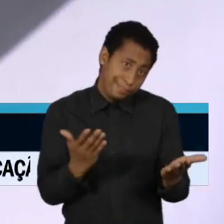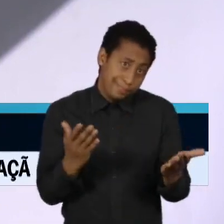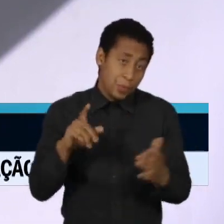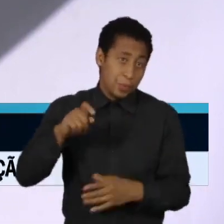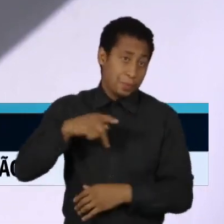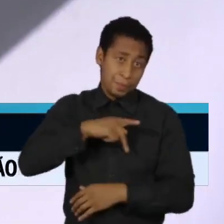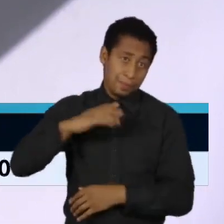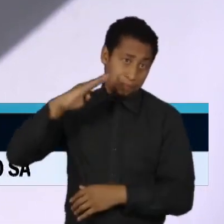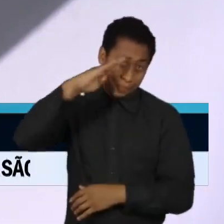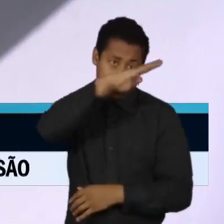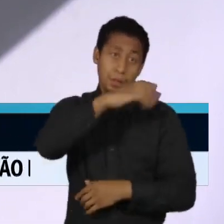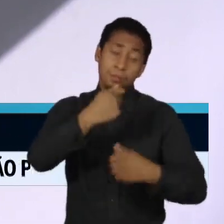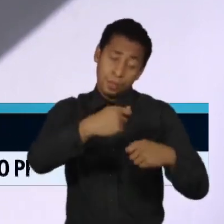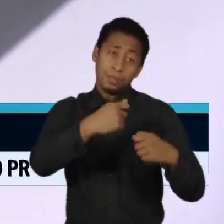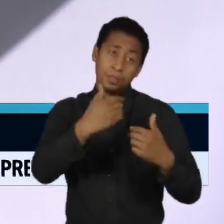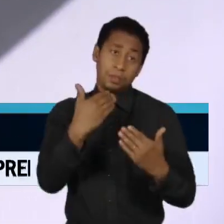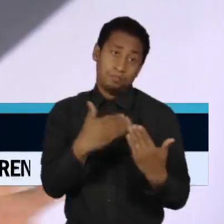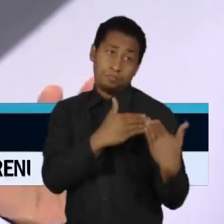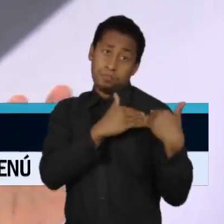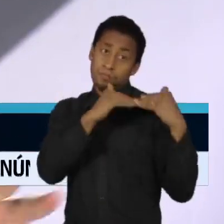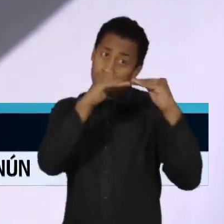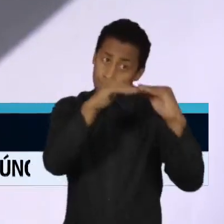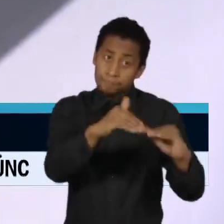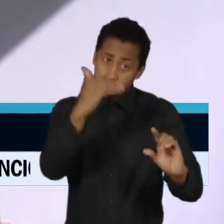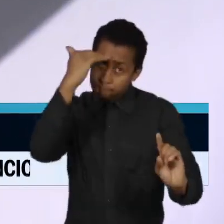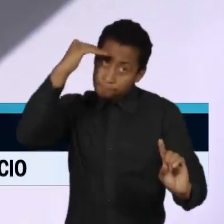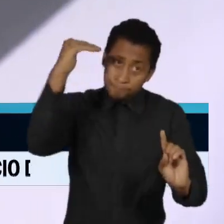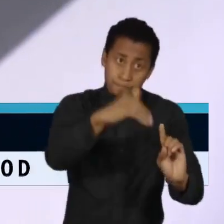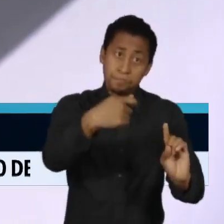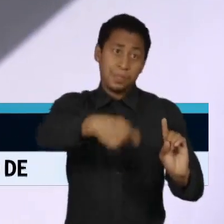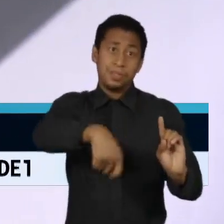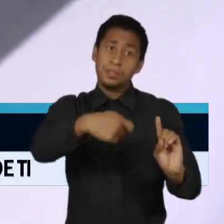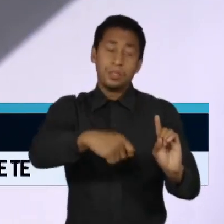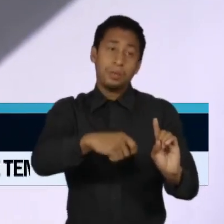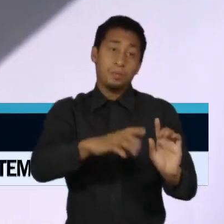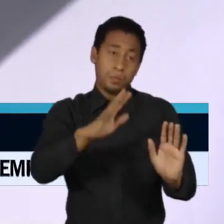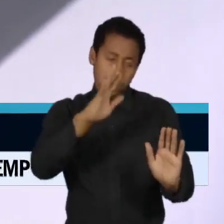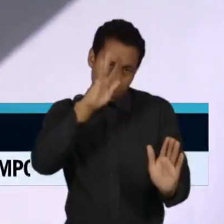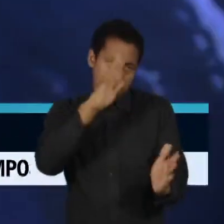devidamente responsabilizado sob pena de desmoralizar e aí sim acabar de vez com a nossa República.